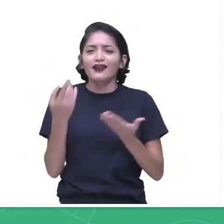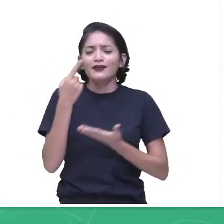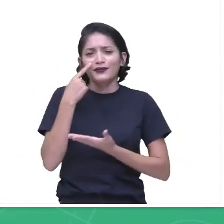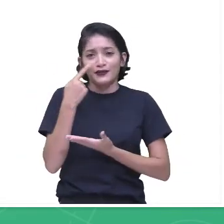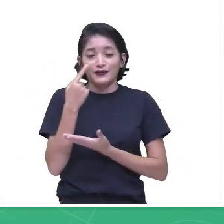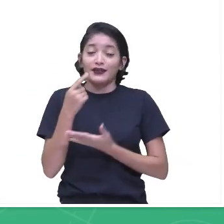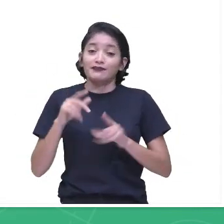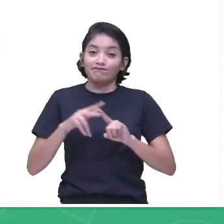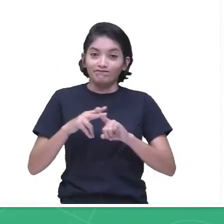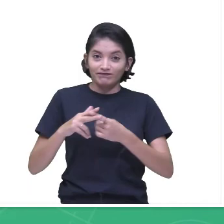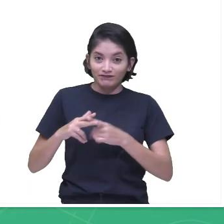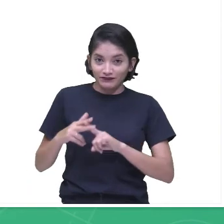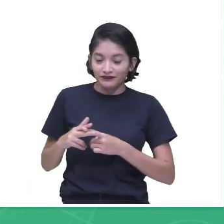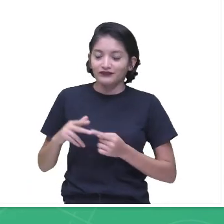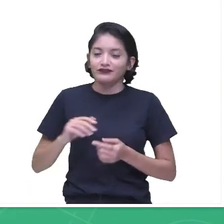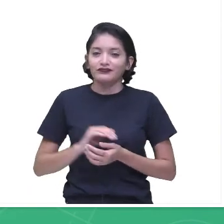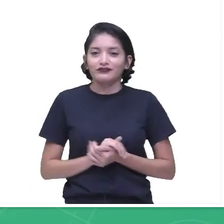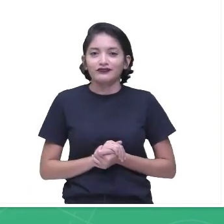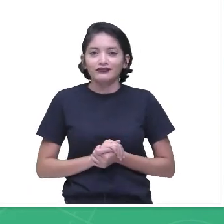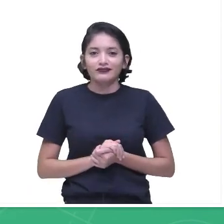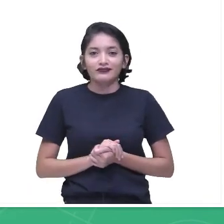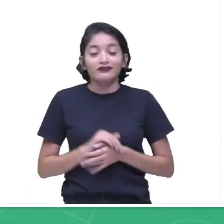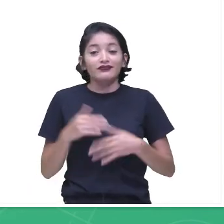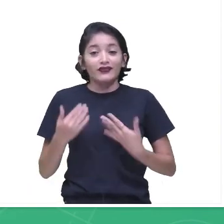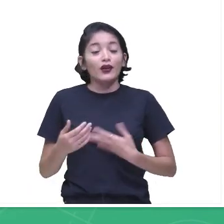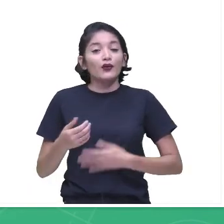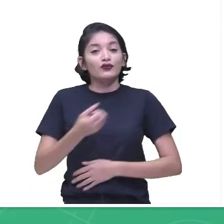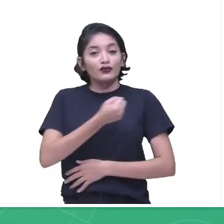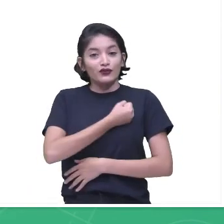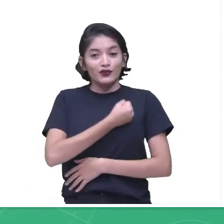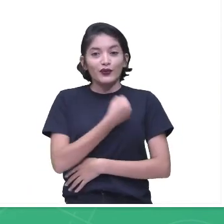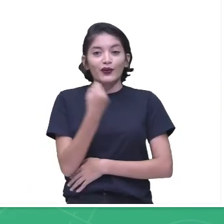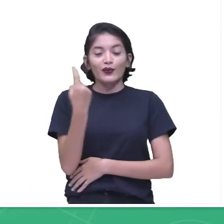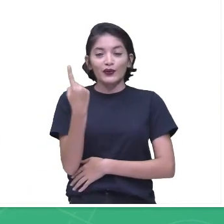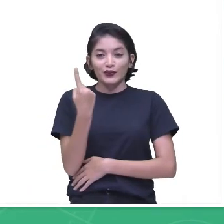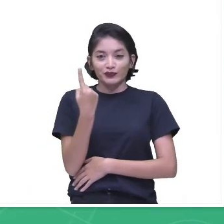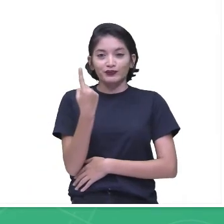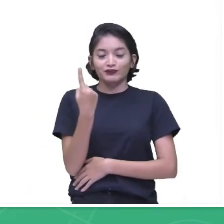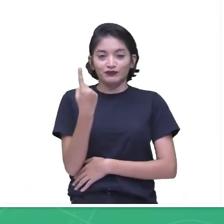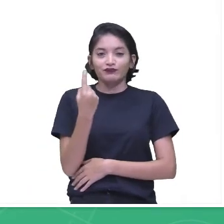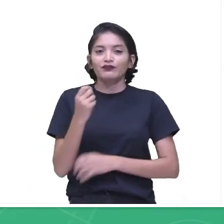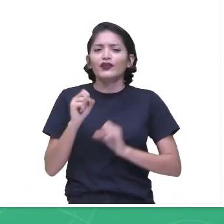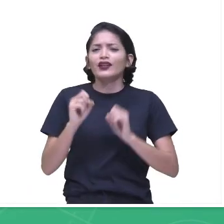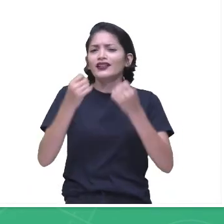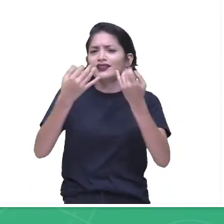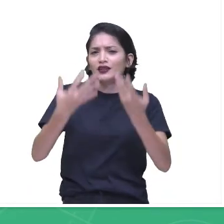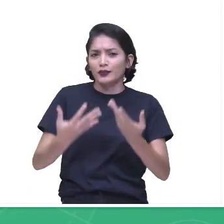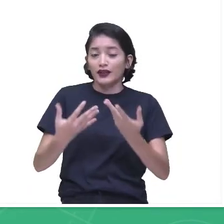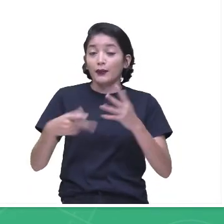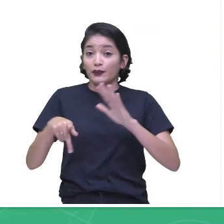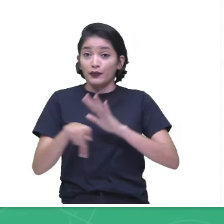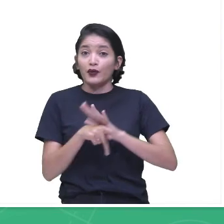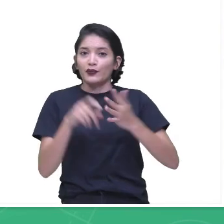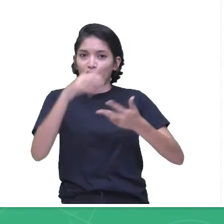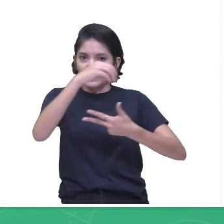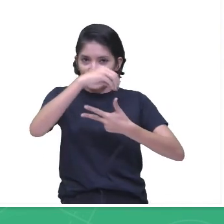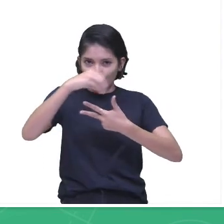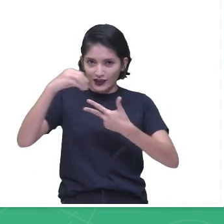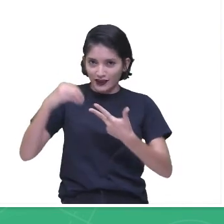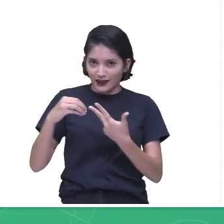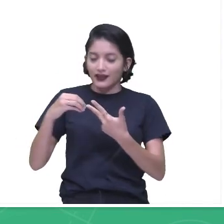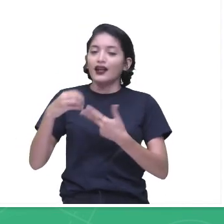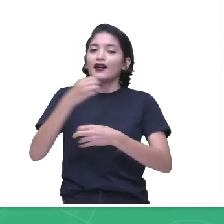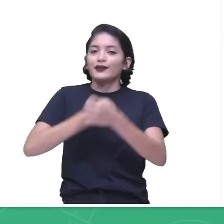nossa correção. Tá? Vamos então aqui para a questão 1, né? A questão 1, que diz o seguinte, é uma questão do Enem, veja, uma questão do Enem